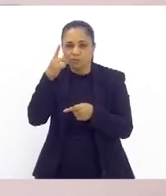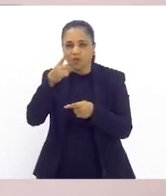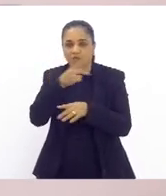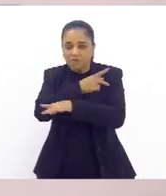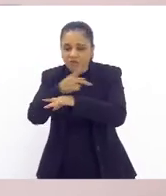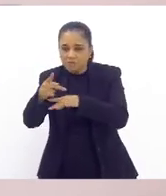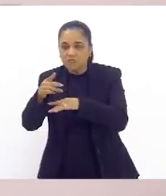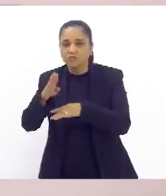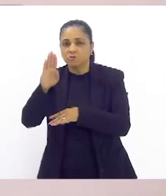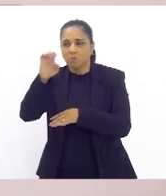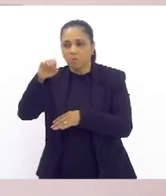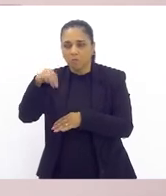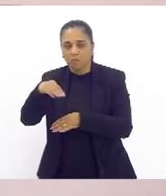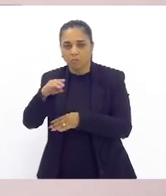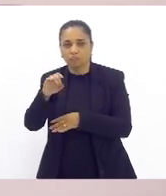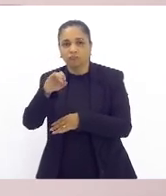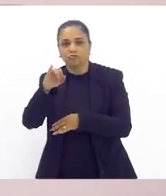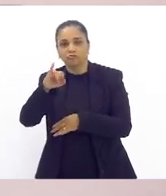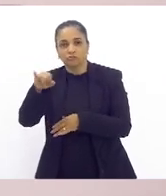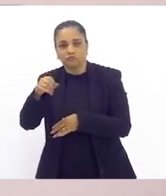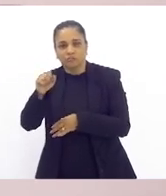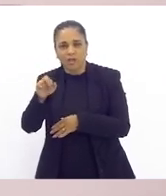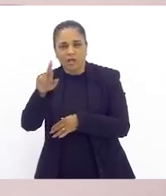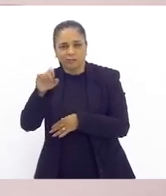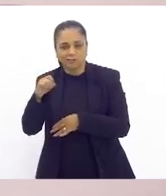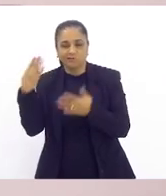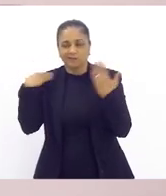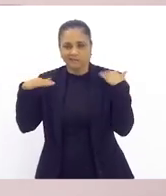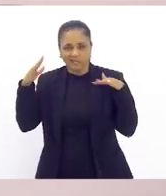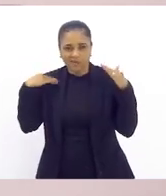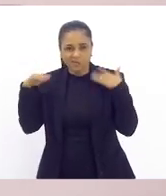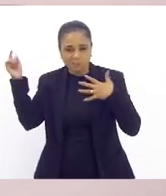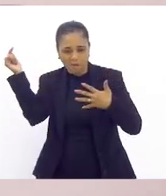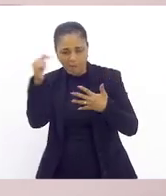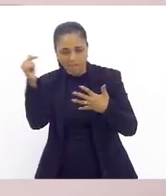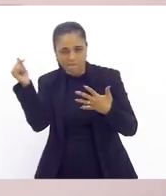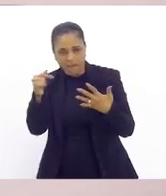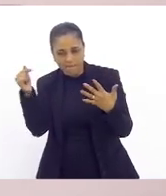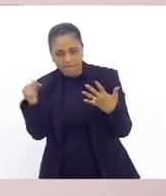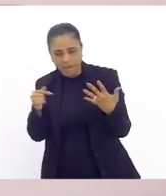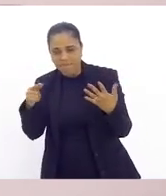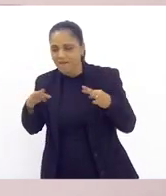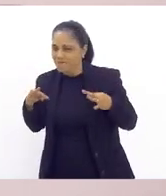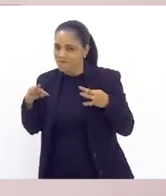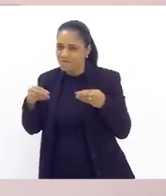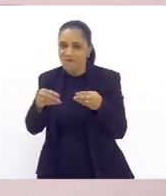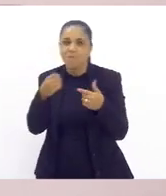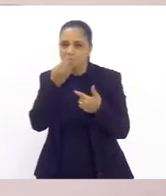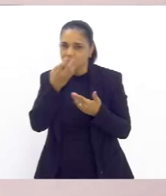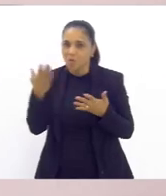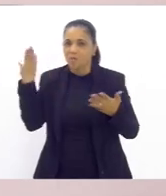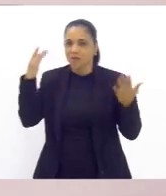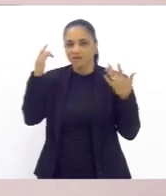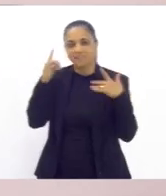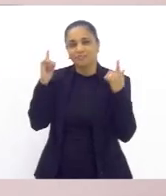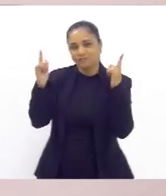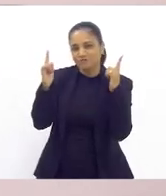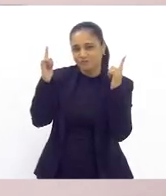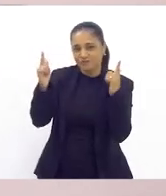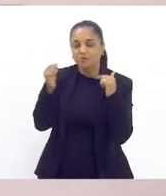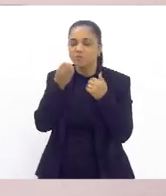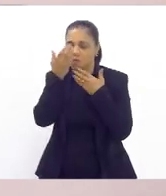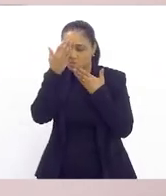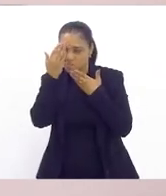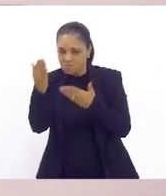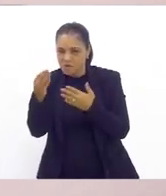é uma cidade linda tem vários ponto turismo que vale a pena investir uma boa noite a todos muito obrigado pelo